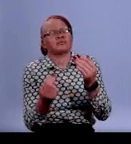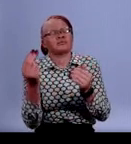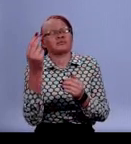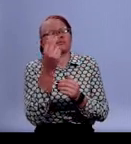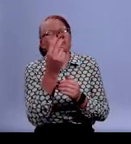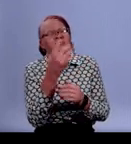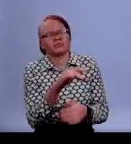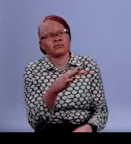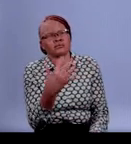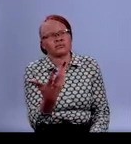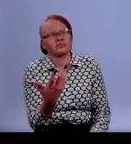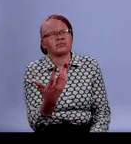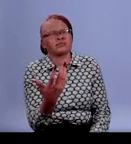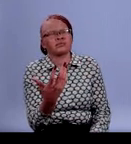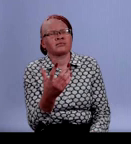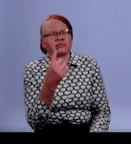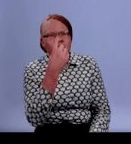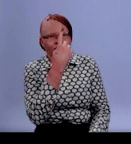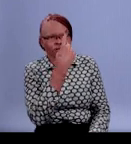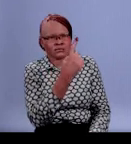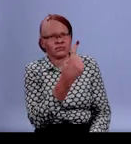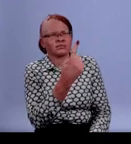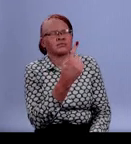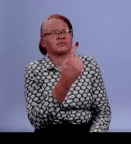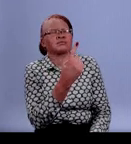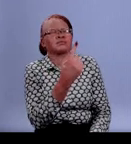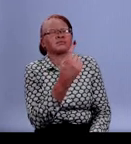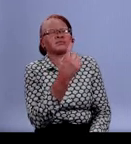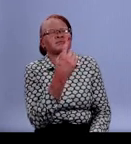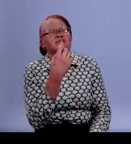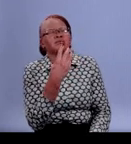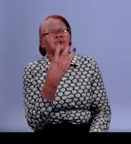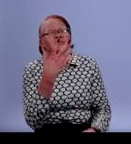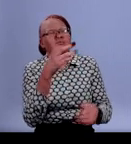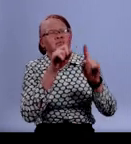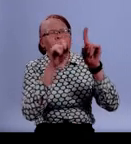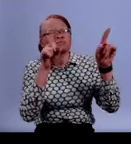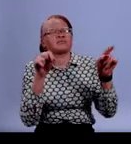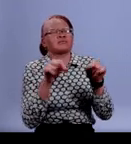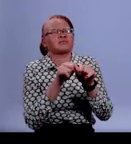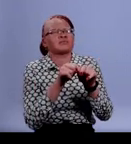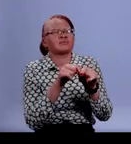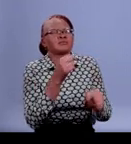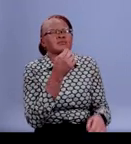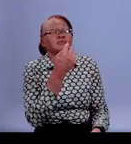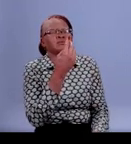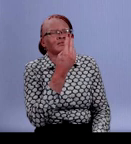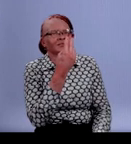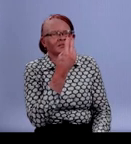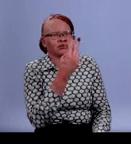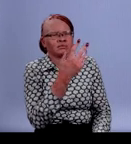quadrado observa que aqui temos um cubo nesse cubo vamos encontrar dois